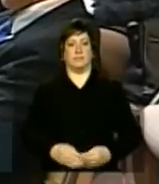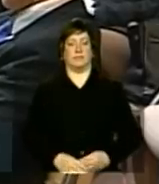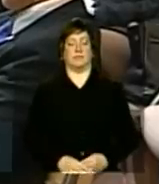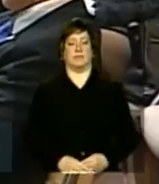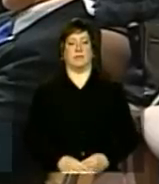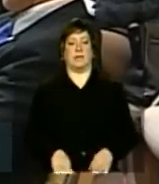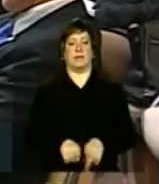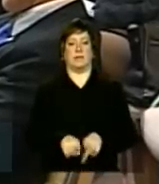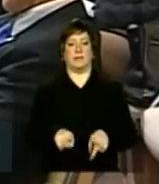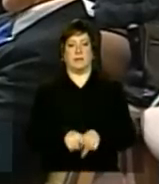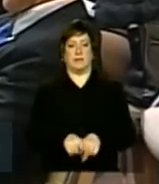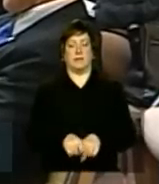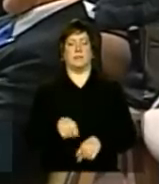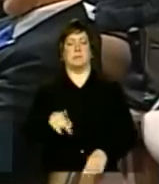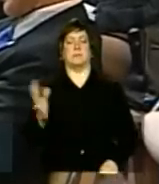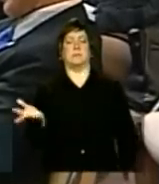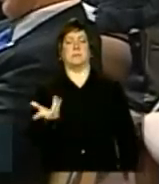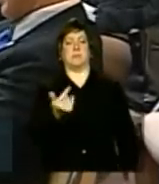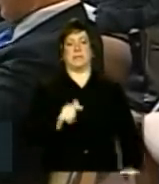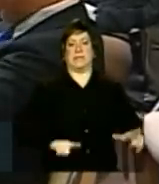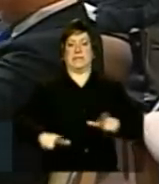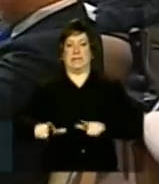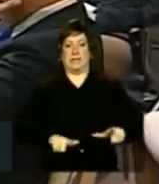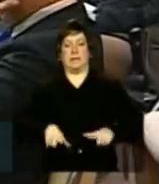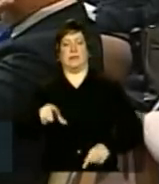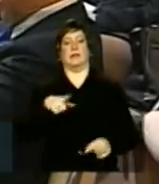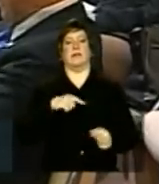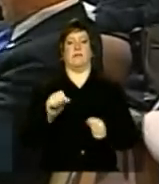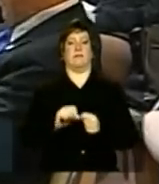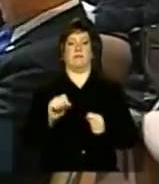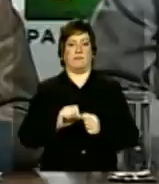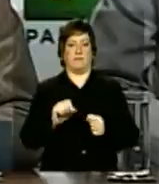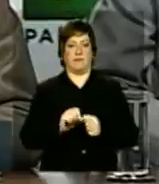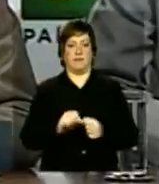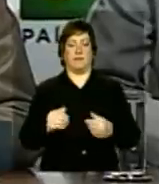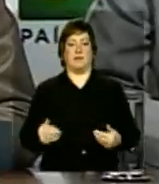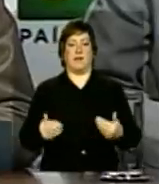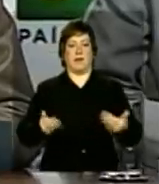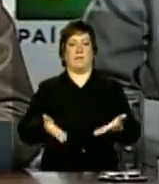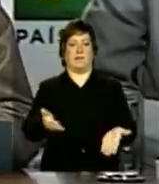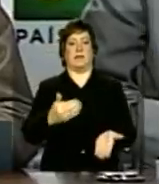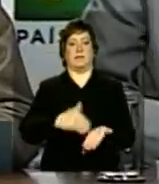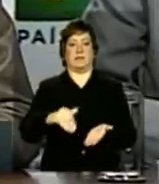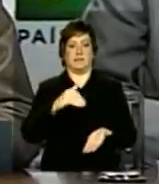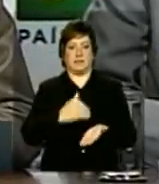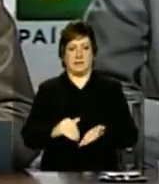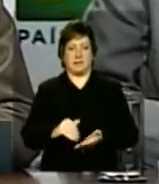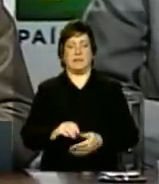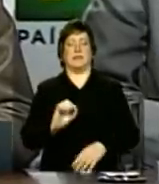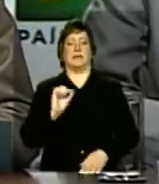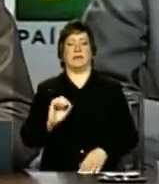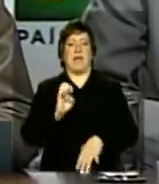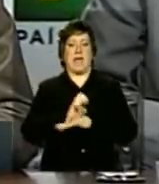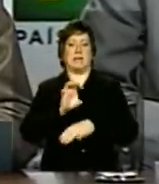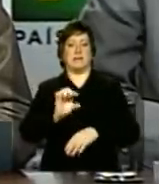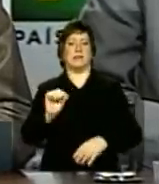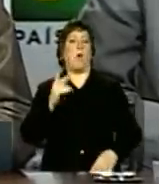o senhor pelo Belo trabalho que tem feito à frente da secretaria no Estado do